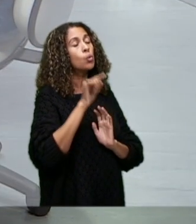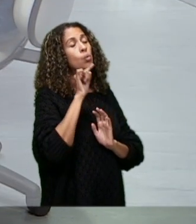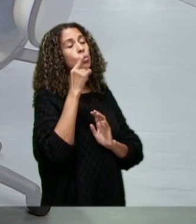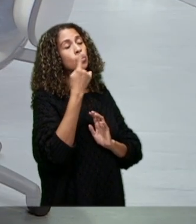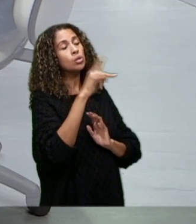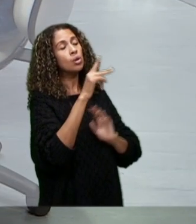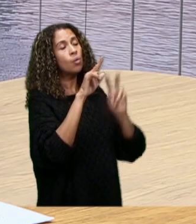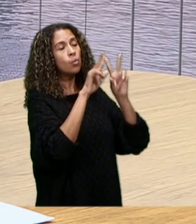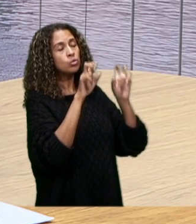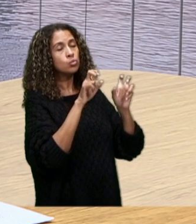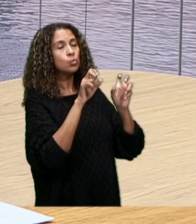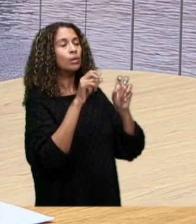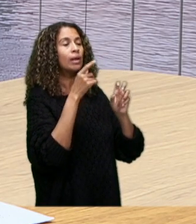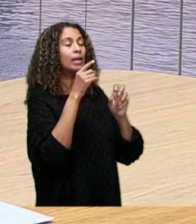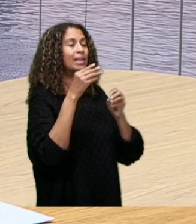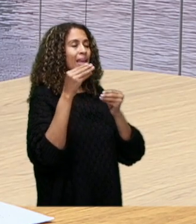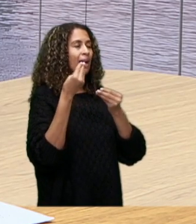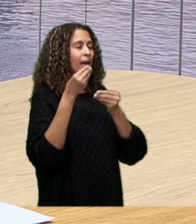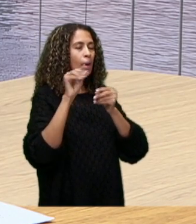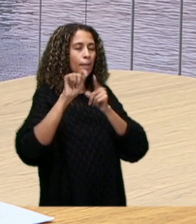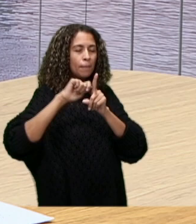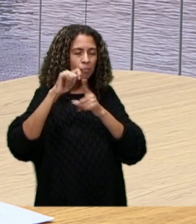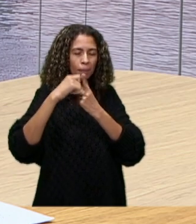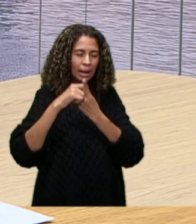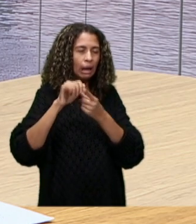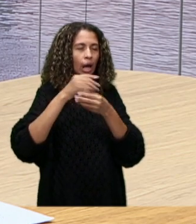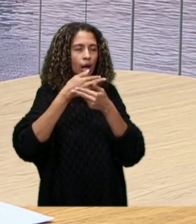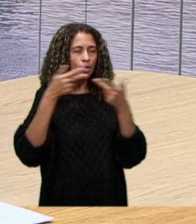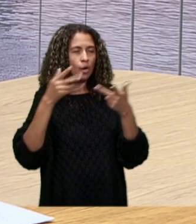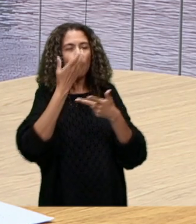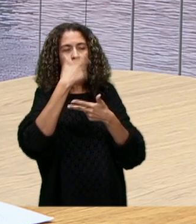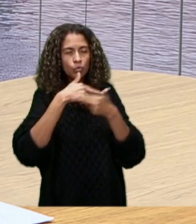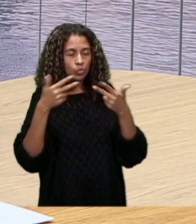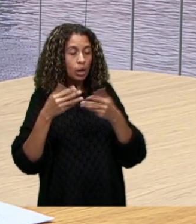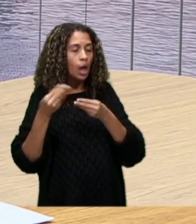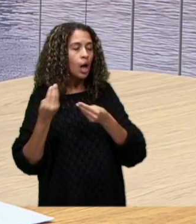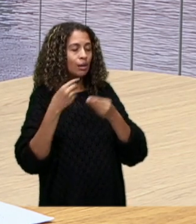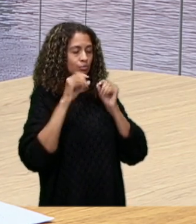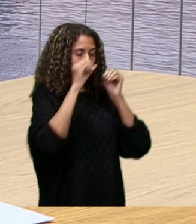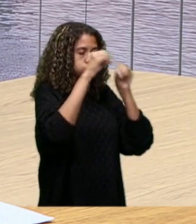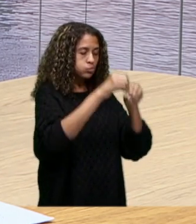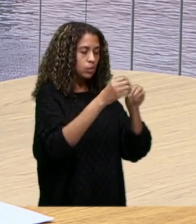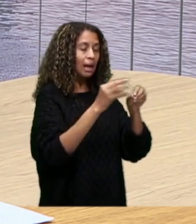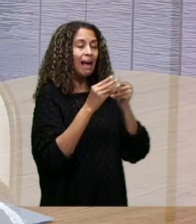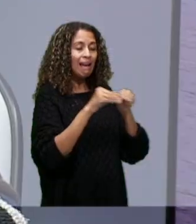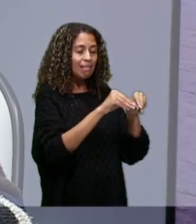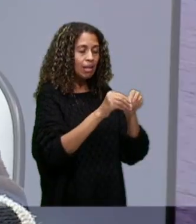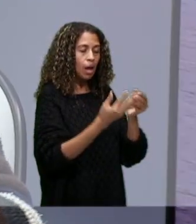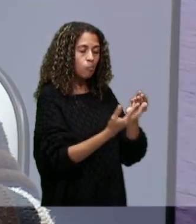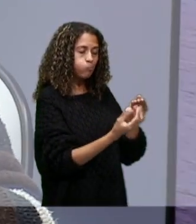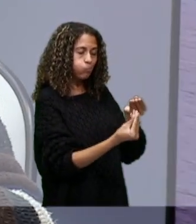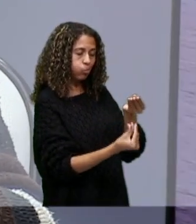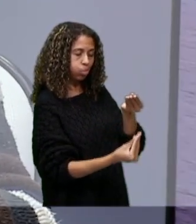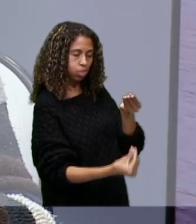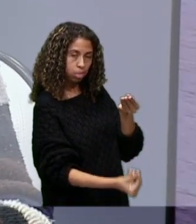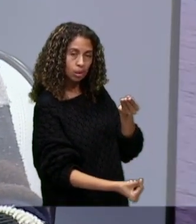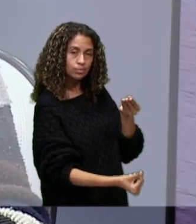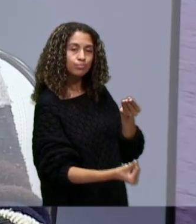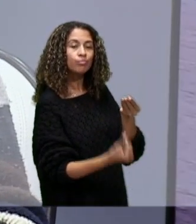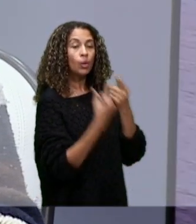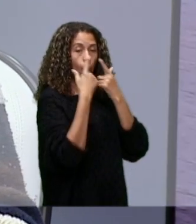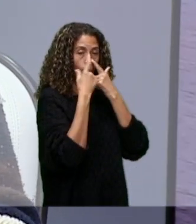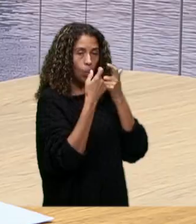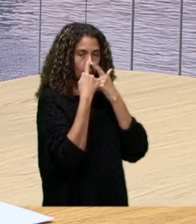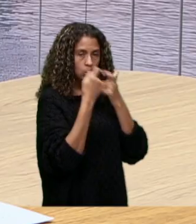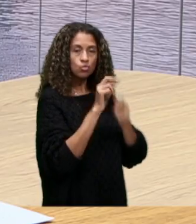foi a compostagem, o encontro de compostagem, cujo tema é orgânico não é lixo. Realmente, orgânico não é lixo, né? A gente